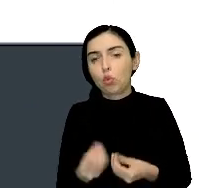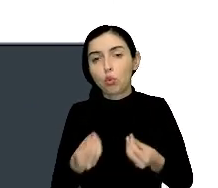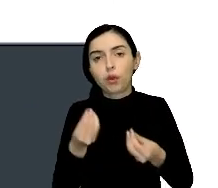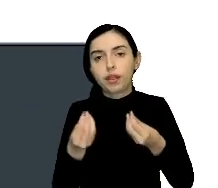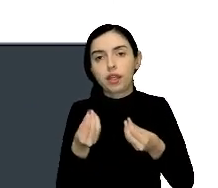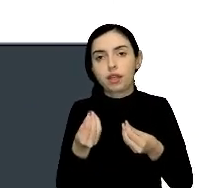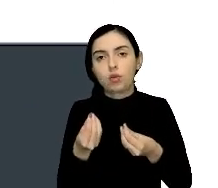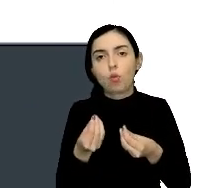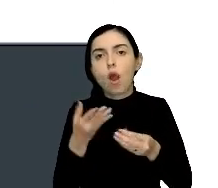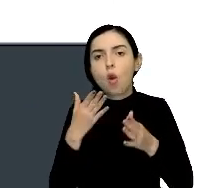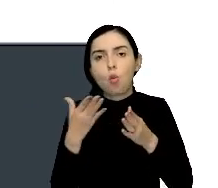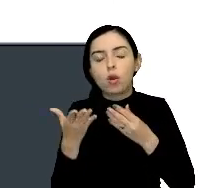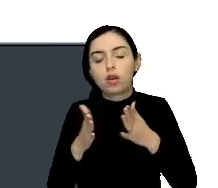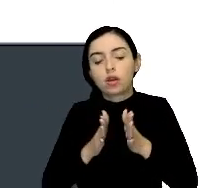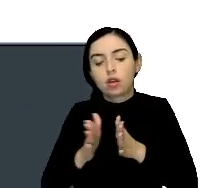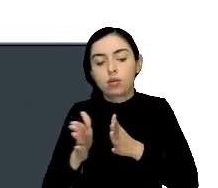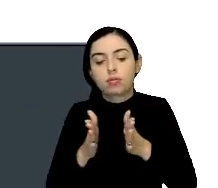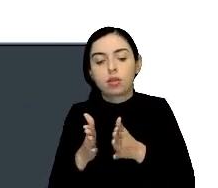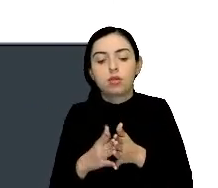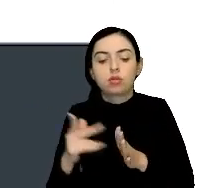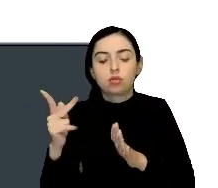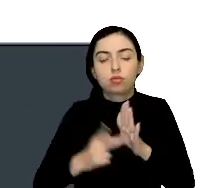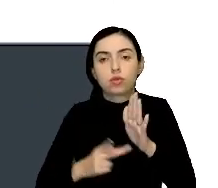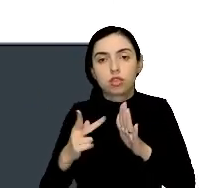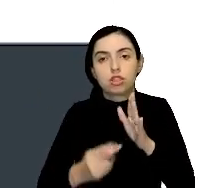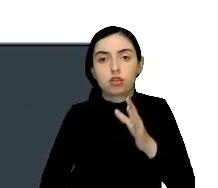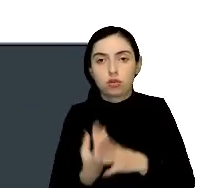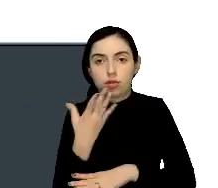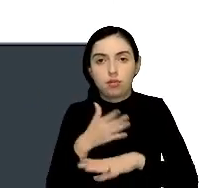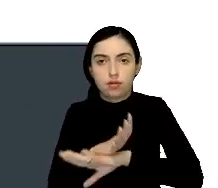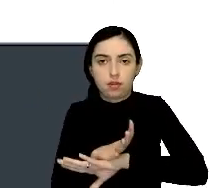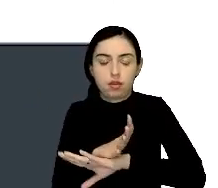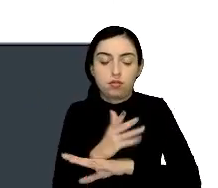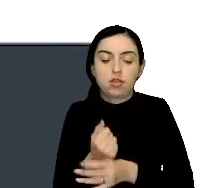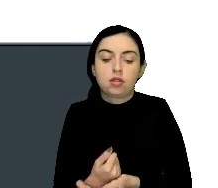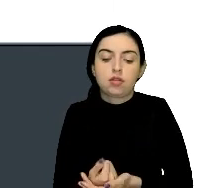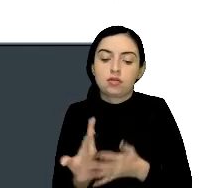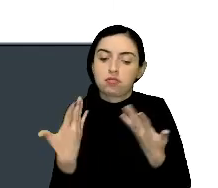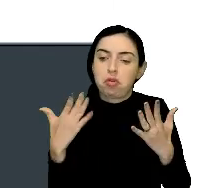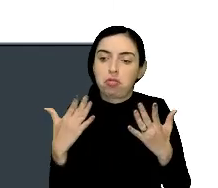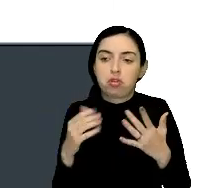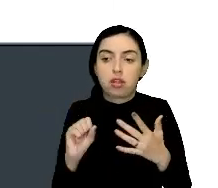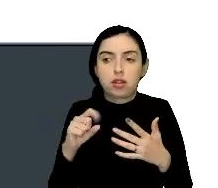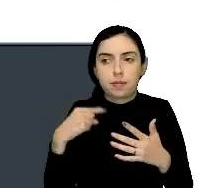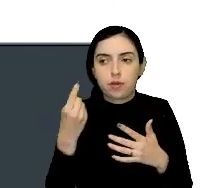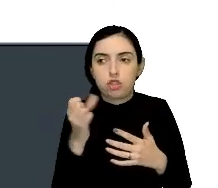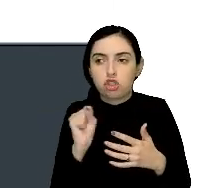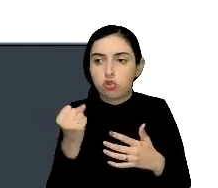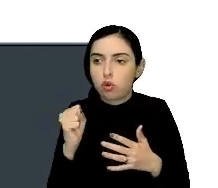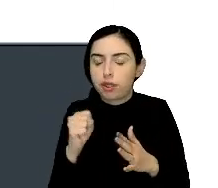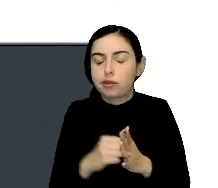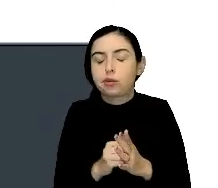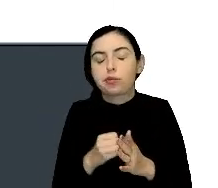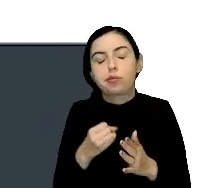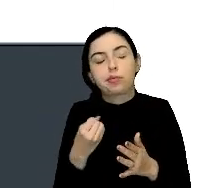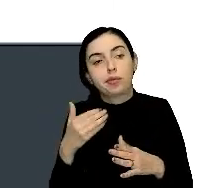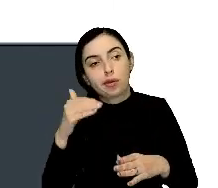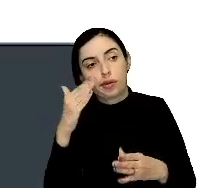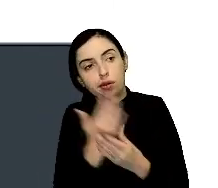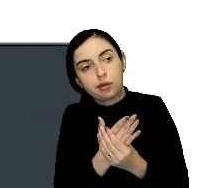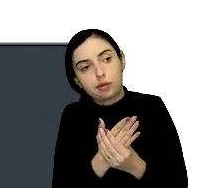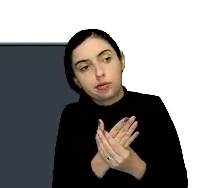Qual foi o caminho, né, desse projeto que foi aprovado? O projeto vitorioso depois de 8. Nós tivemos 8 projetos